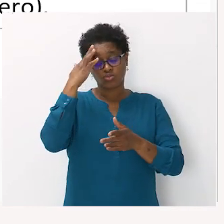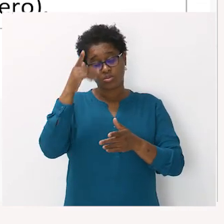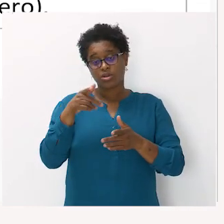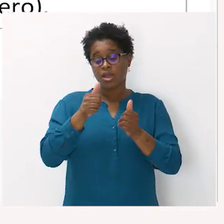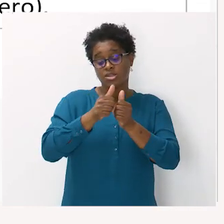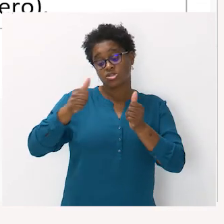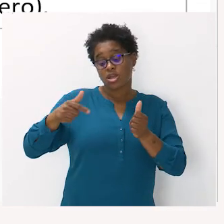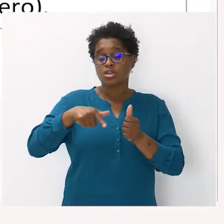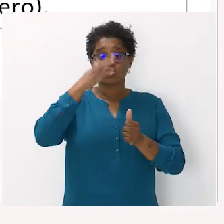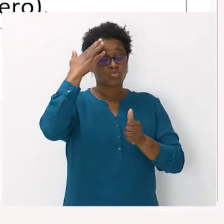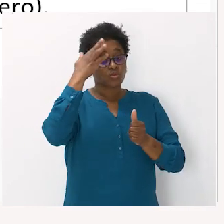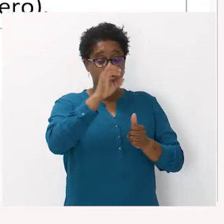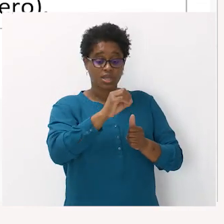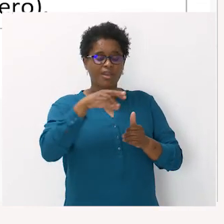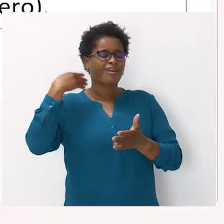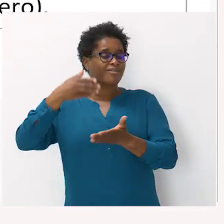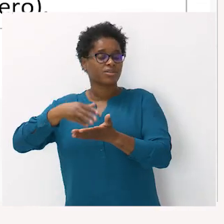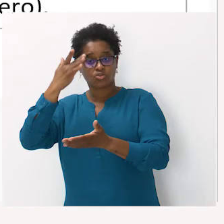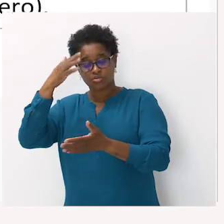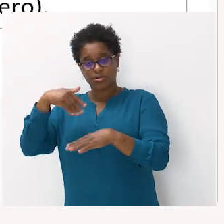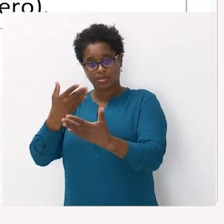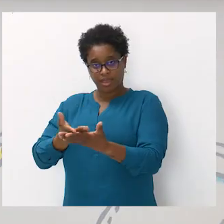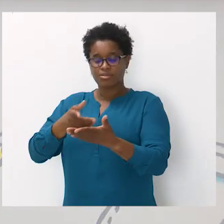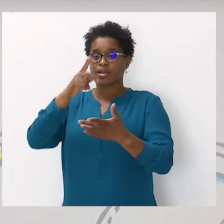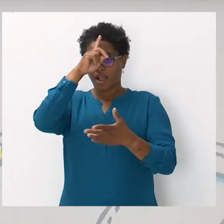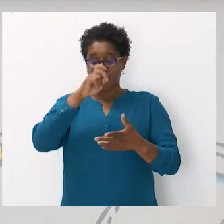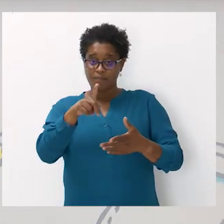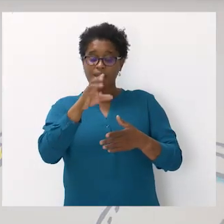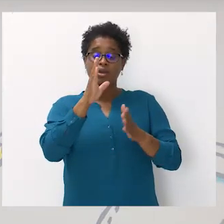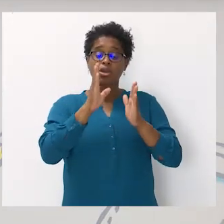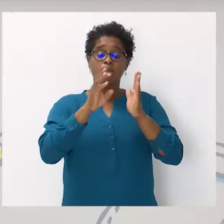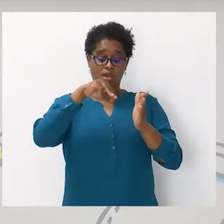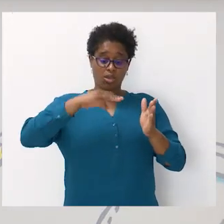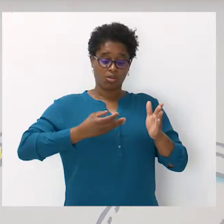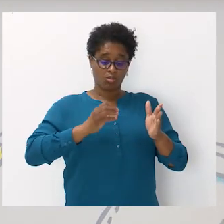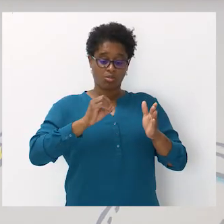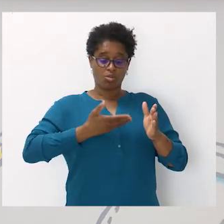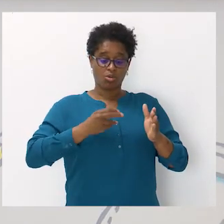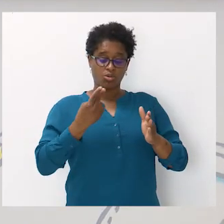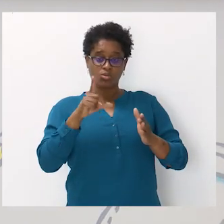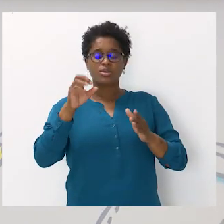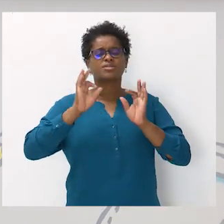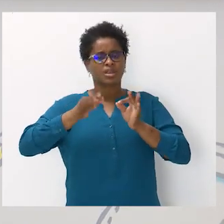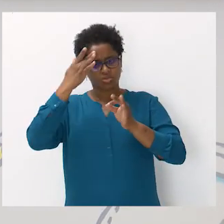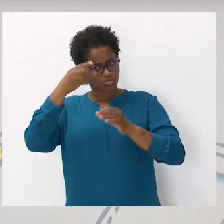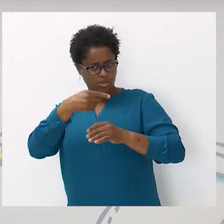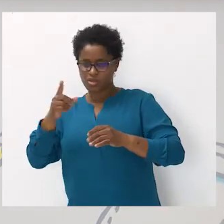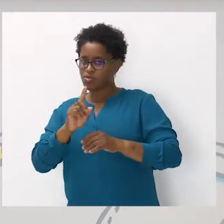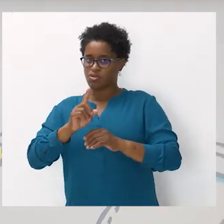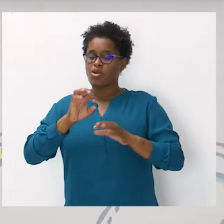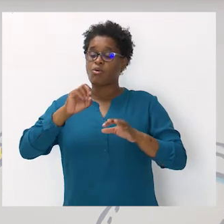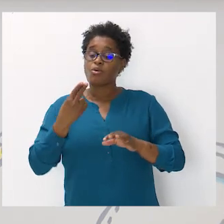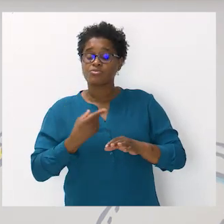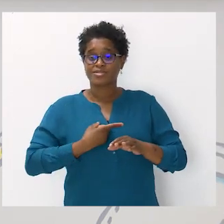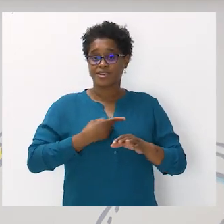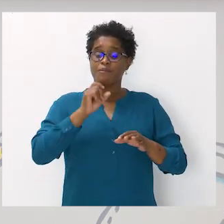a distância do número zero até o número dado. Recordar que módulo é sempre um número não negativo,